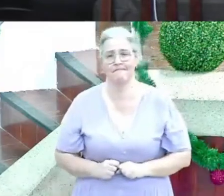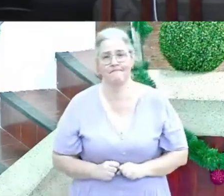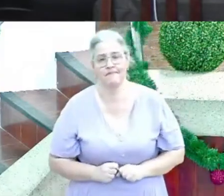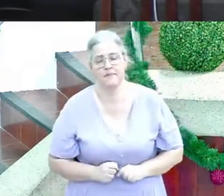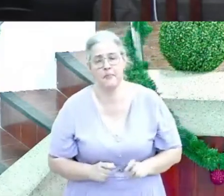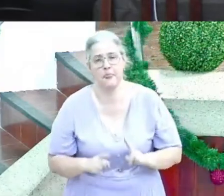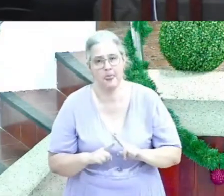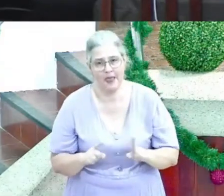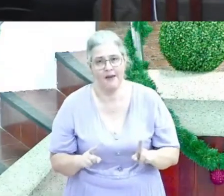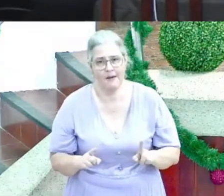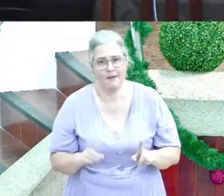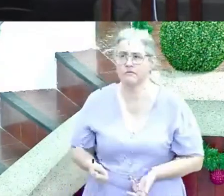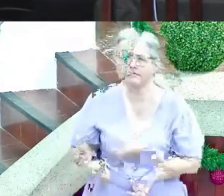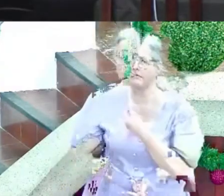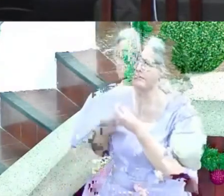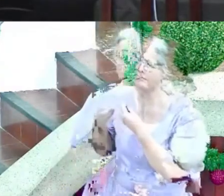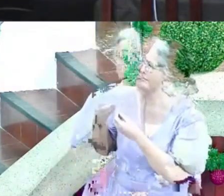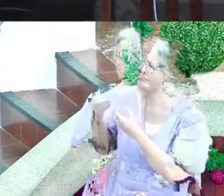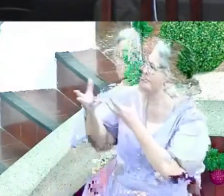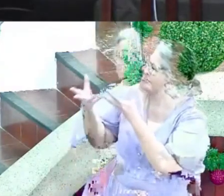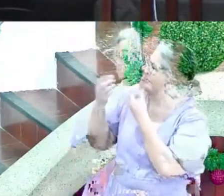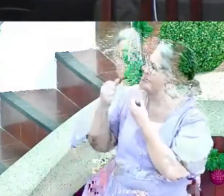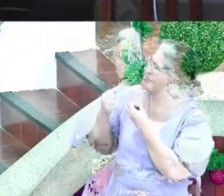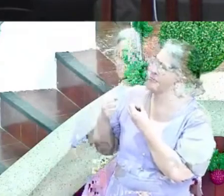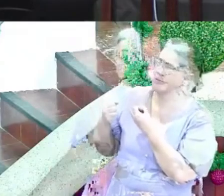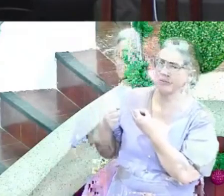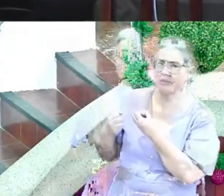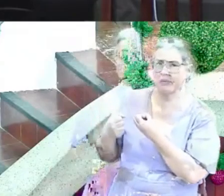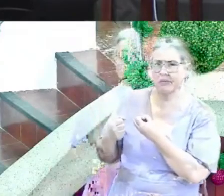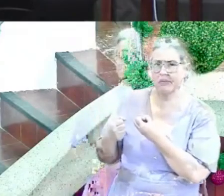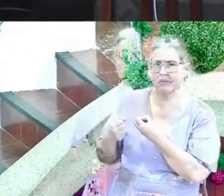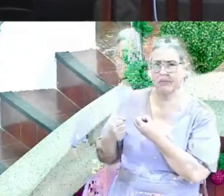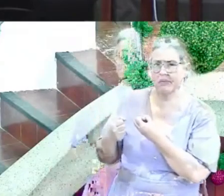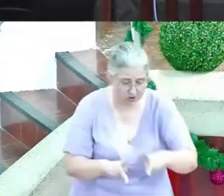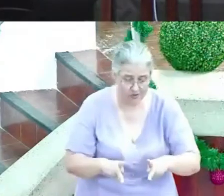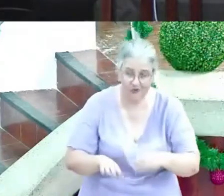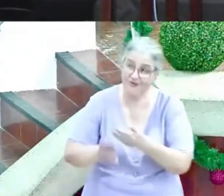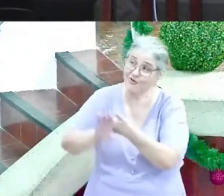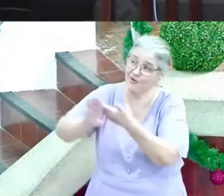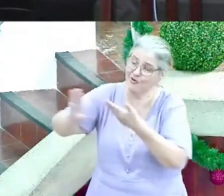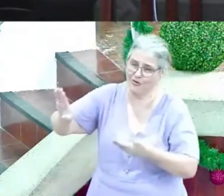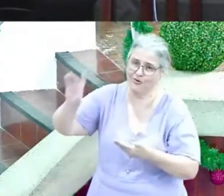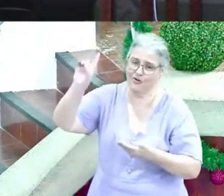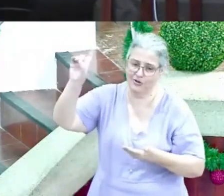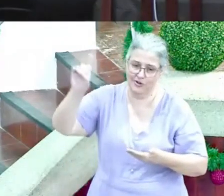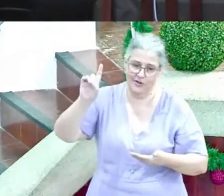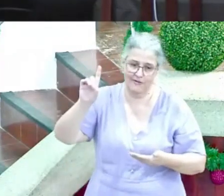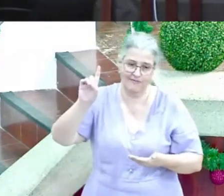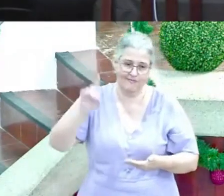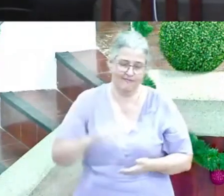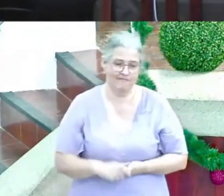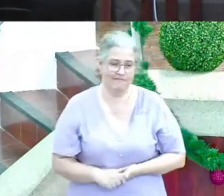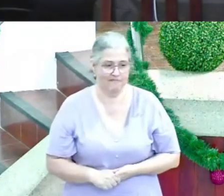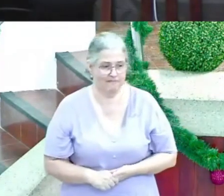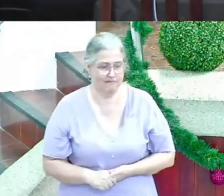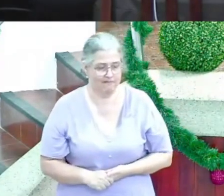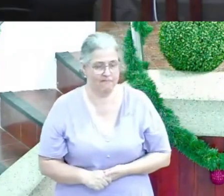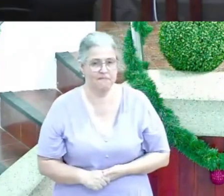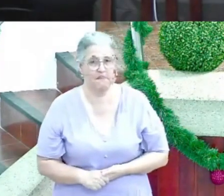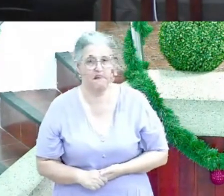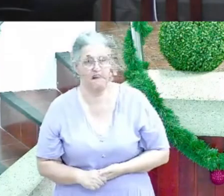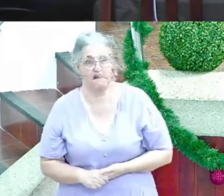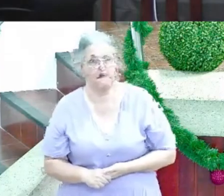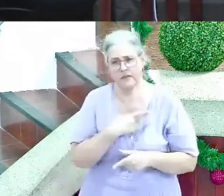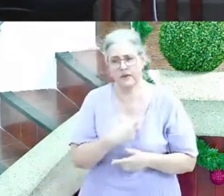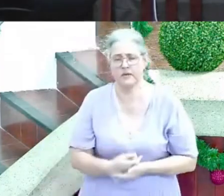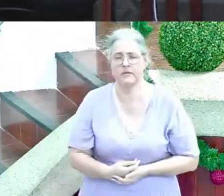ver purificação. Uma grande missão. E a missão distante dos meus caminhos. E o